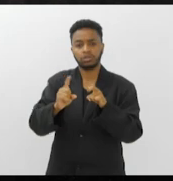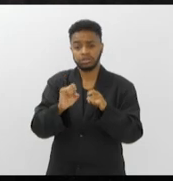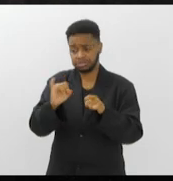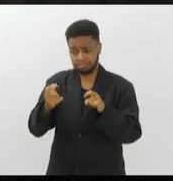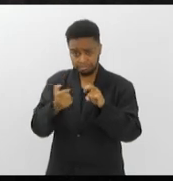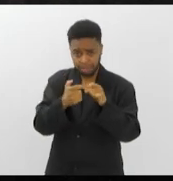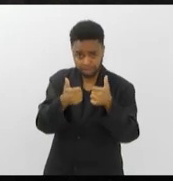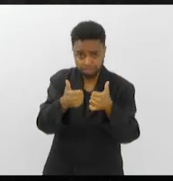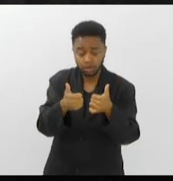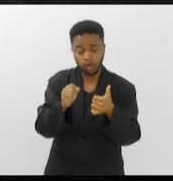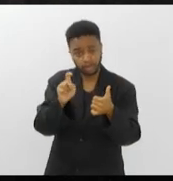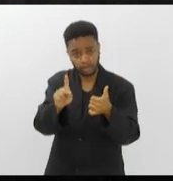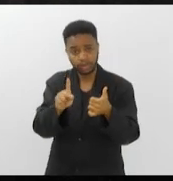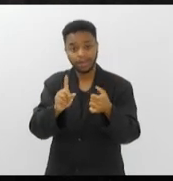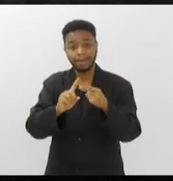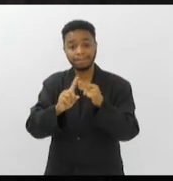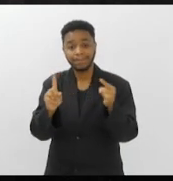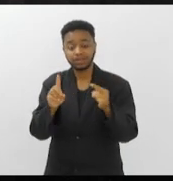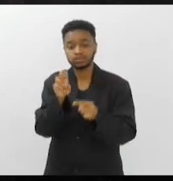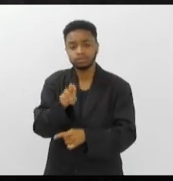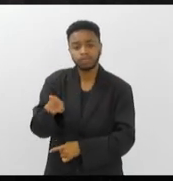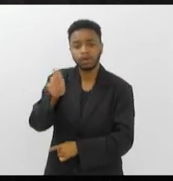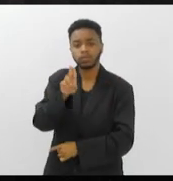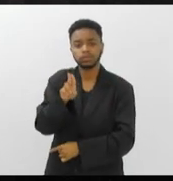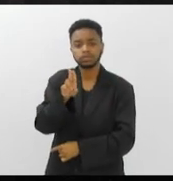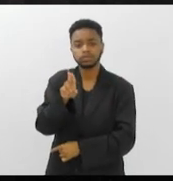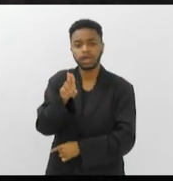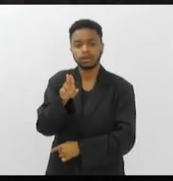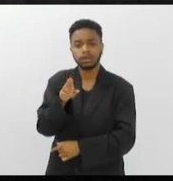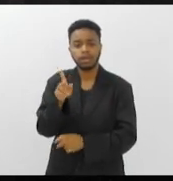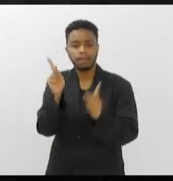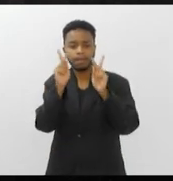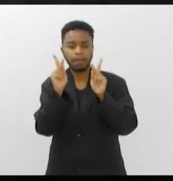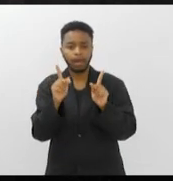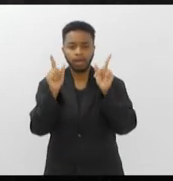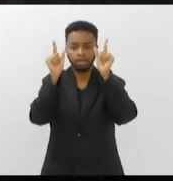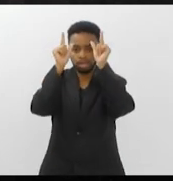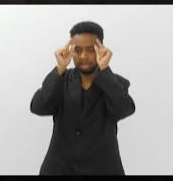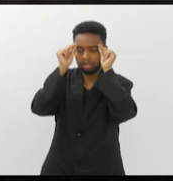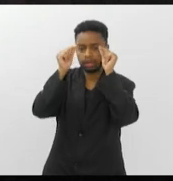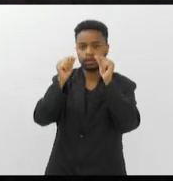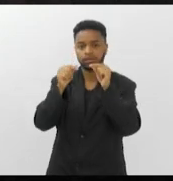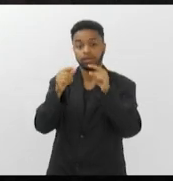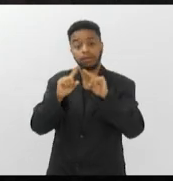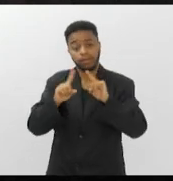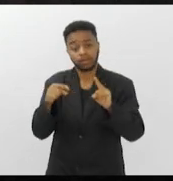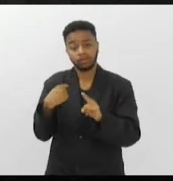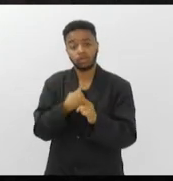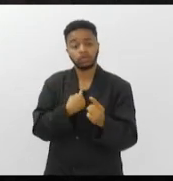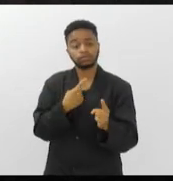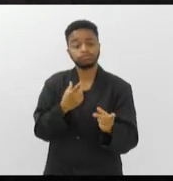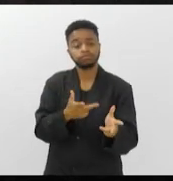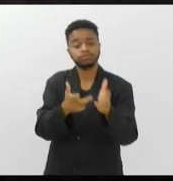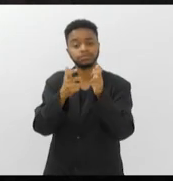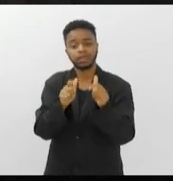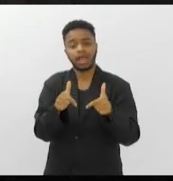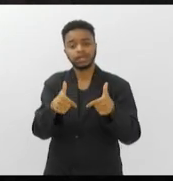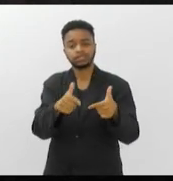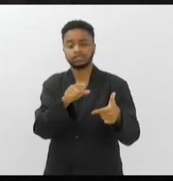beleza. Mas para usar, é para ficar zen, para ficar tranquilo. E a gente se depara com uma ação